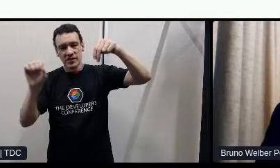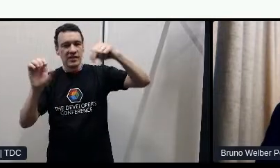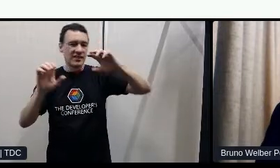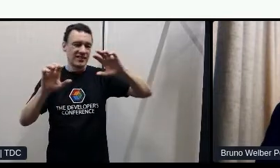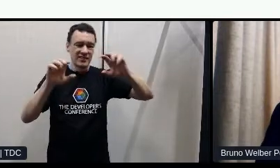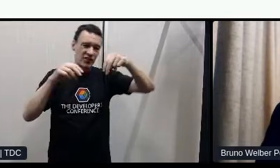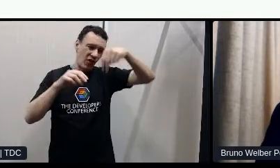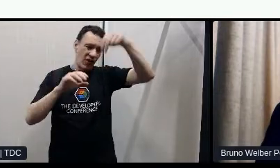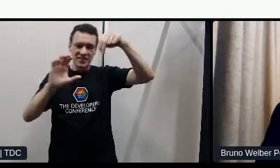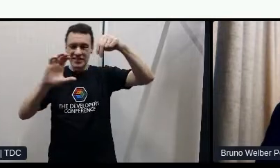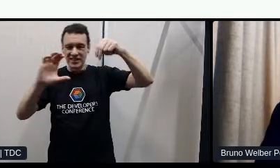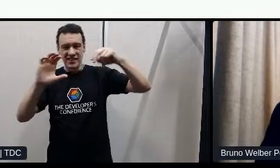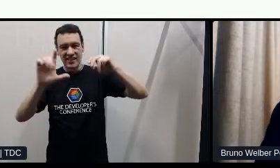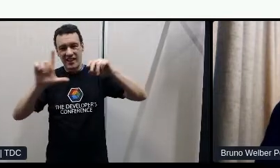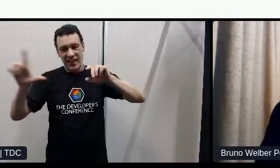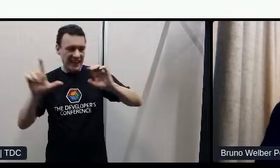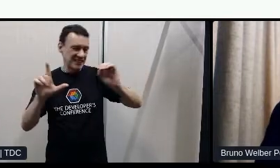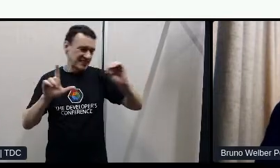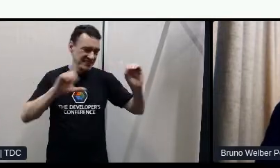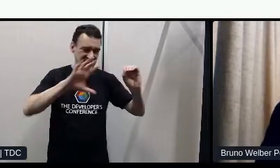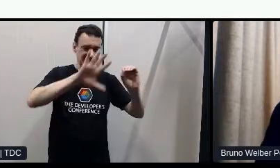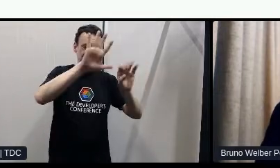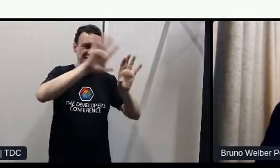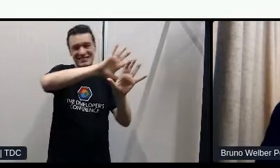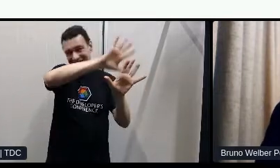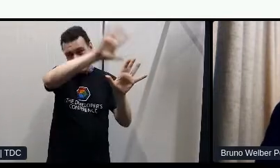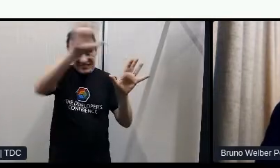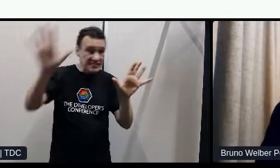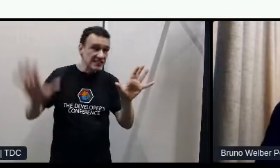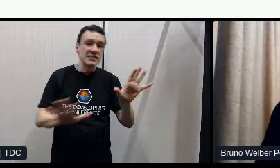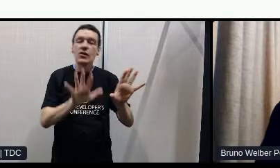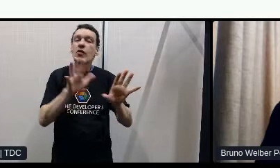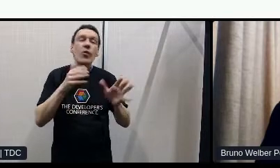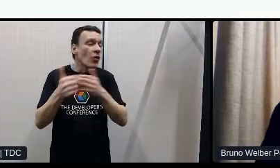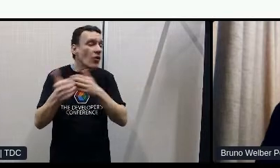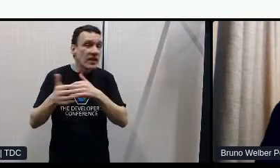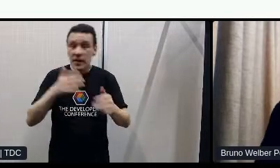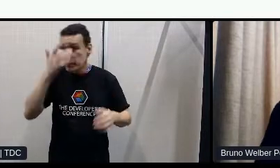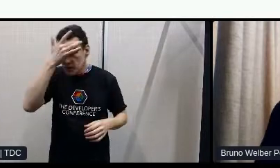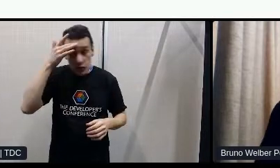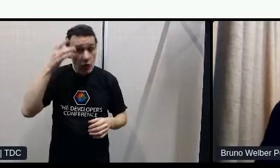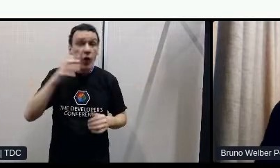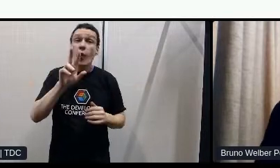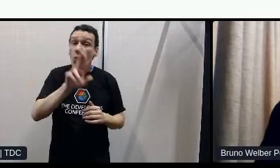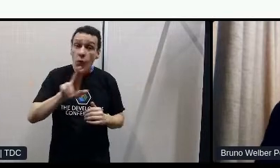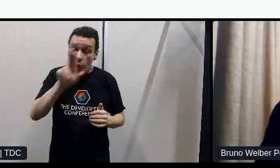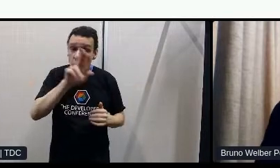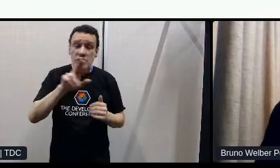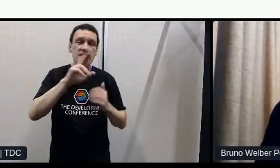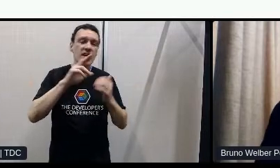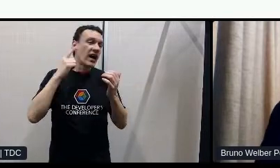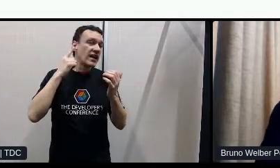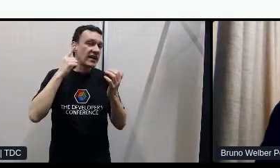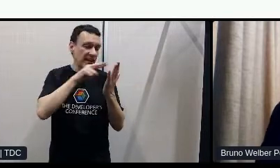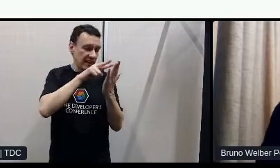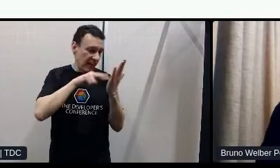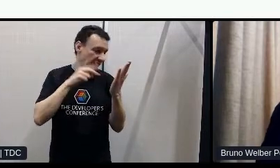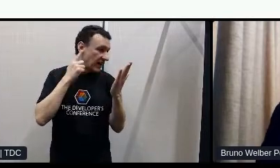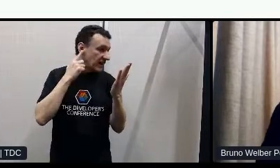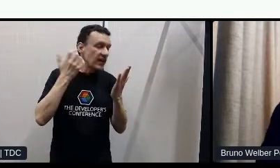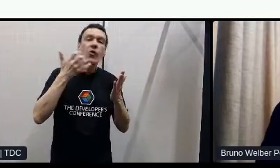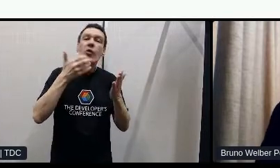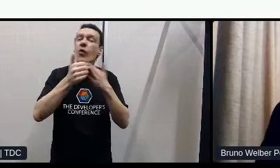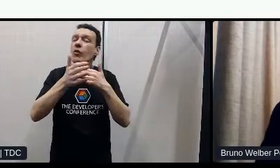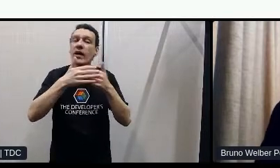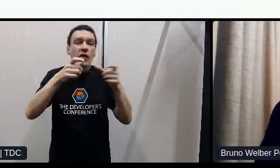pudesse expandir e ouvir, se tiver um usuário de leitor de tela em algum canto, a gente queria ouvir a voz dele, não importa aonde ele